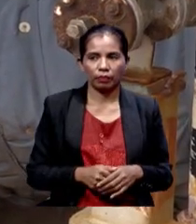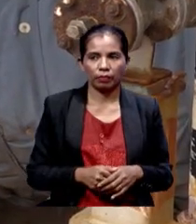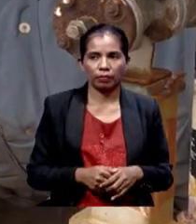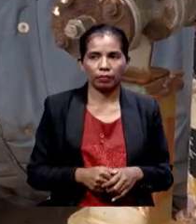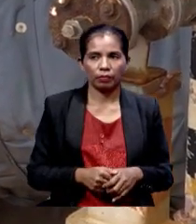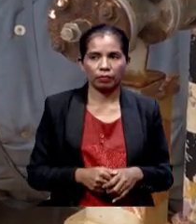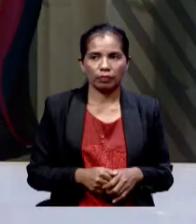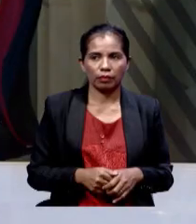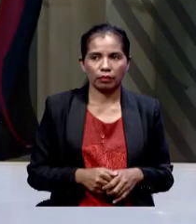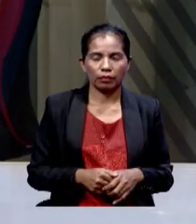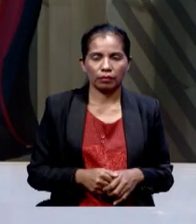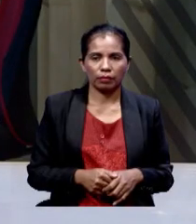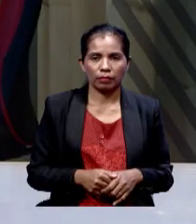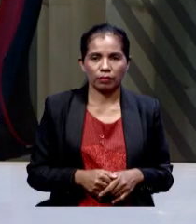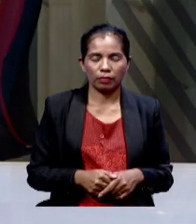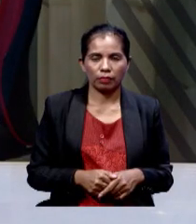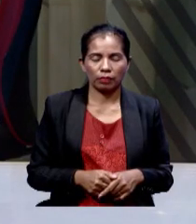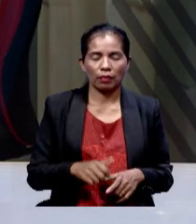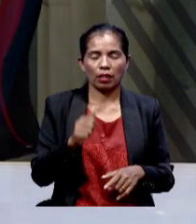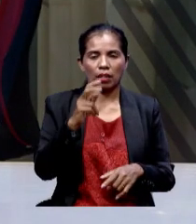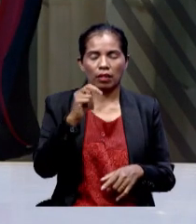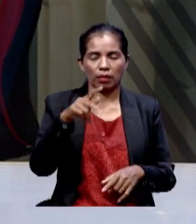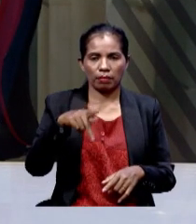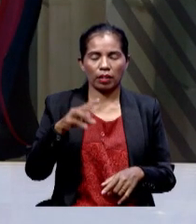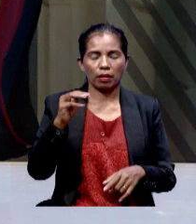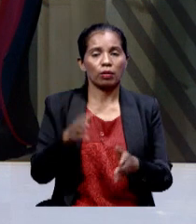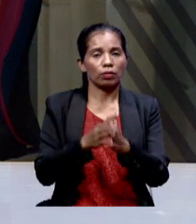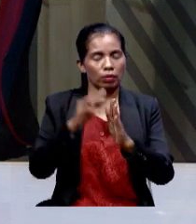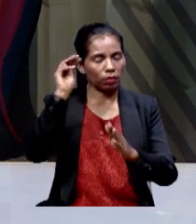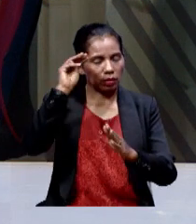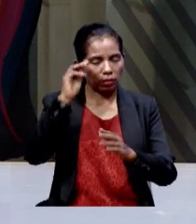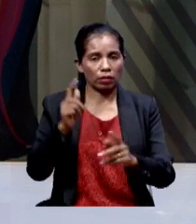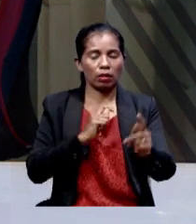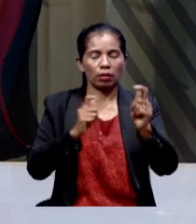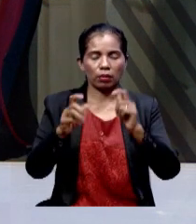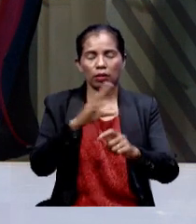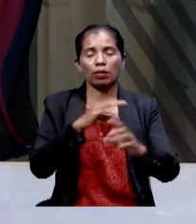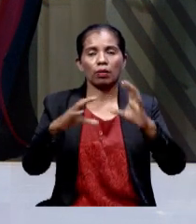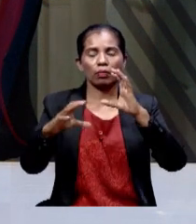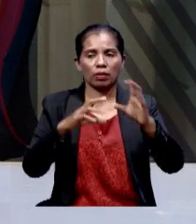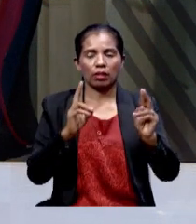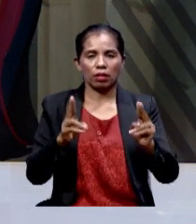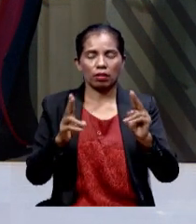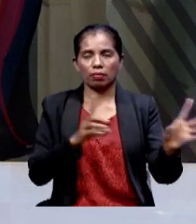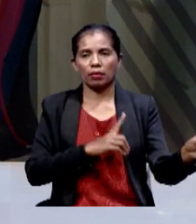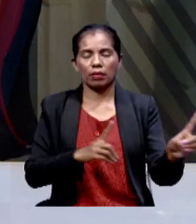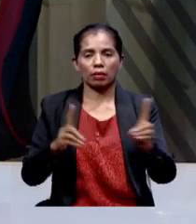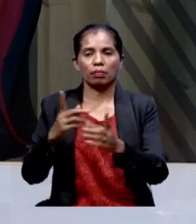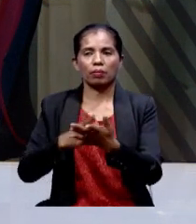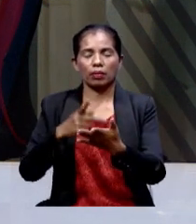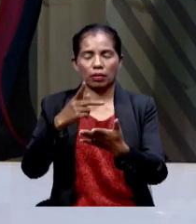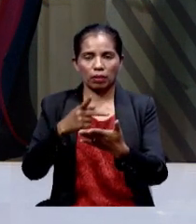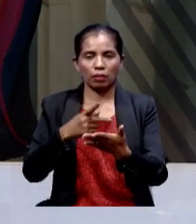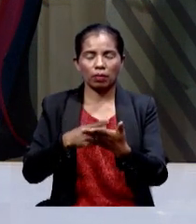ZMN. A ANPM, o Ministério do Transporte e da Comunicação, atua acelera a implementação do programa